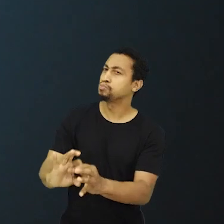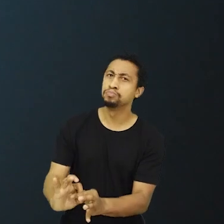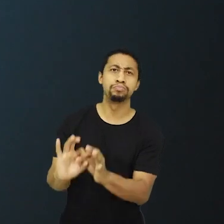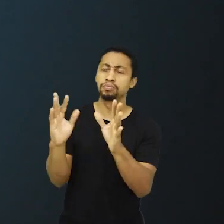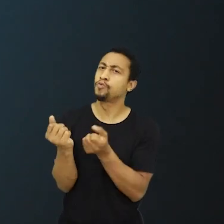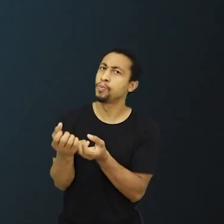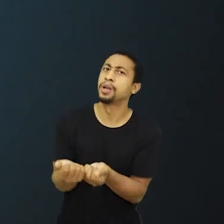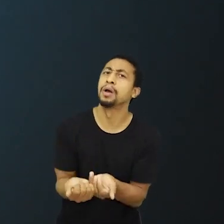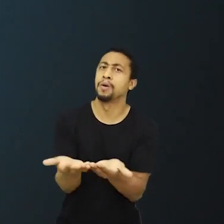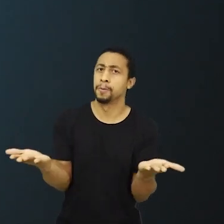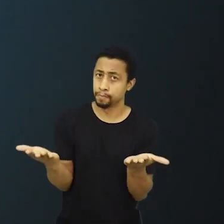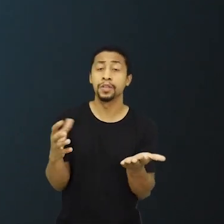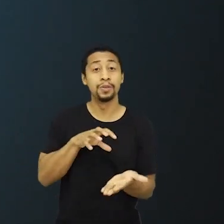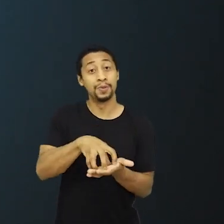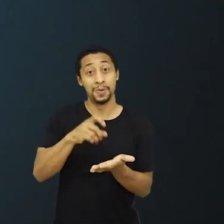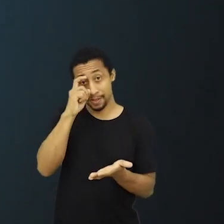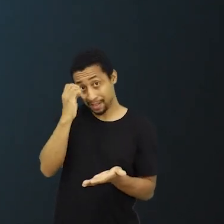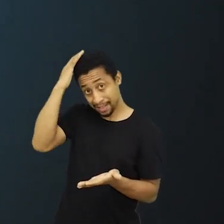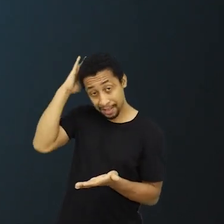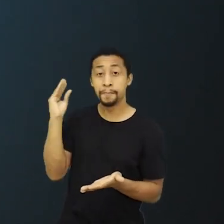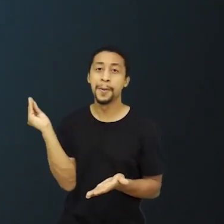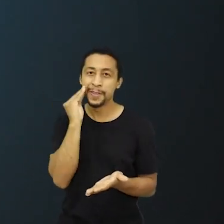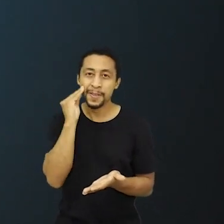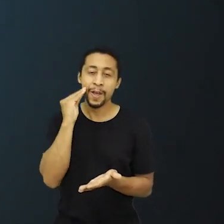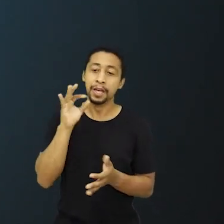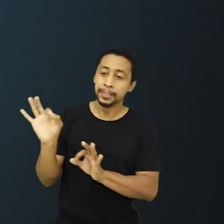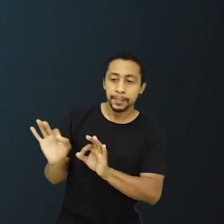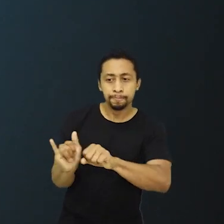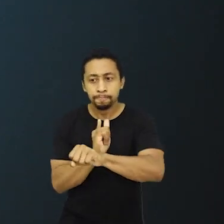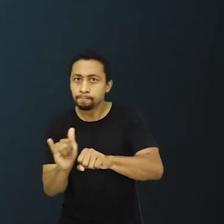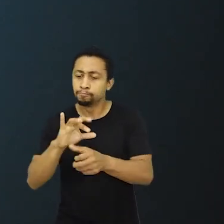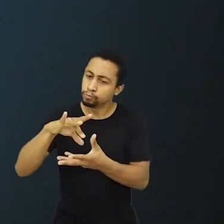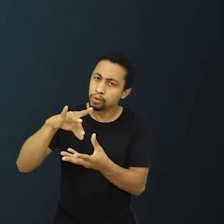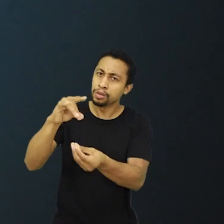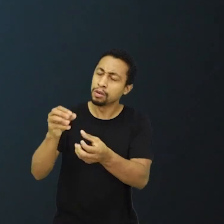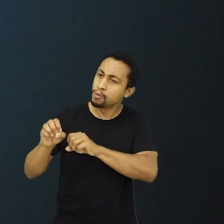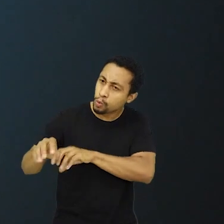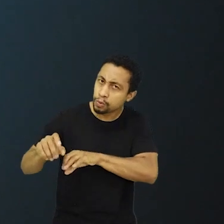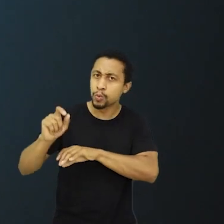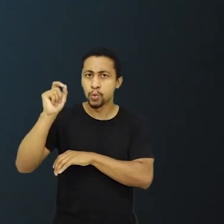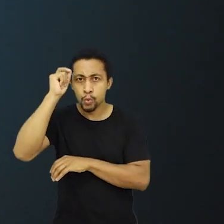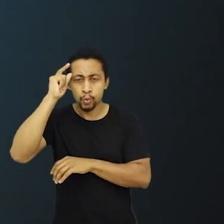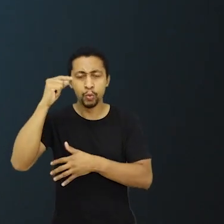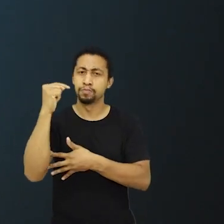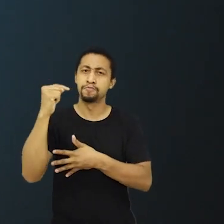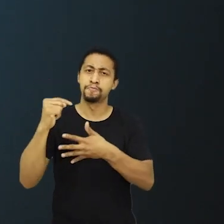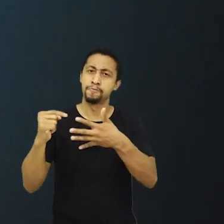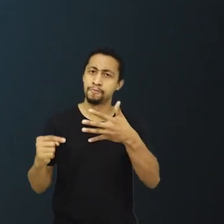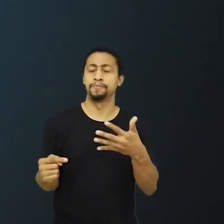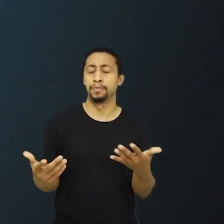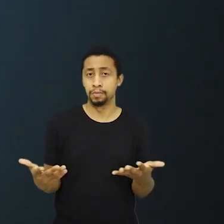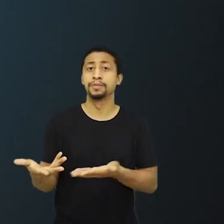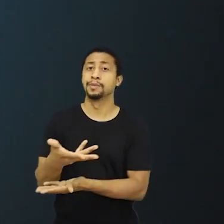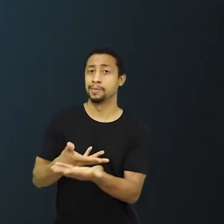que, desse jeito do Instituto de tentar democratizar acesso à educação, cultura, etc., como a gente